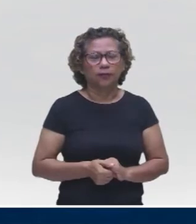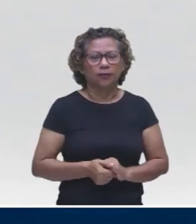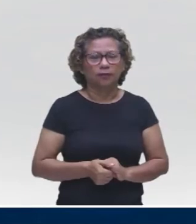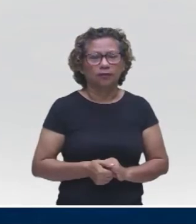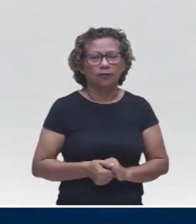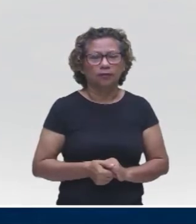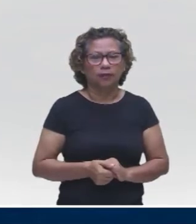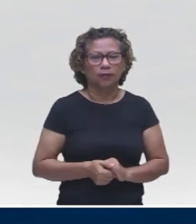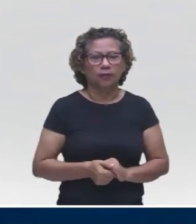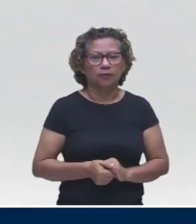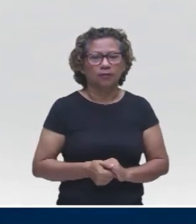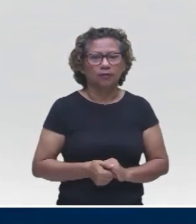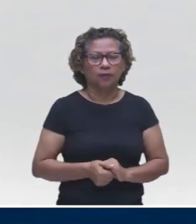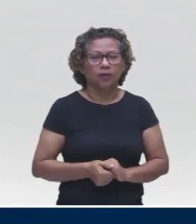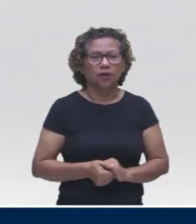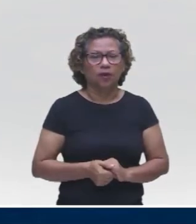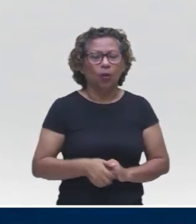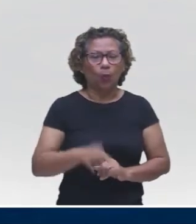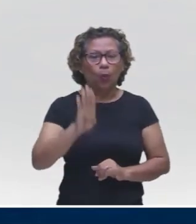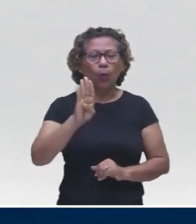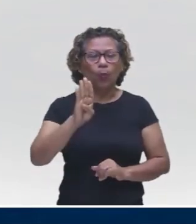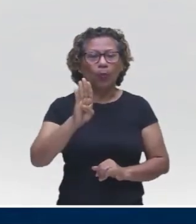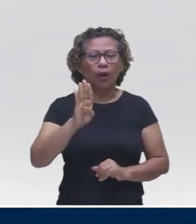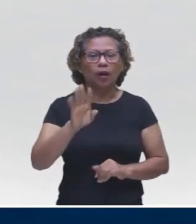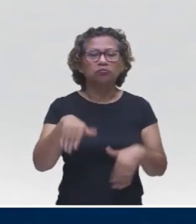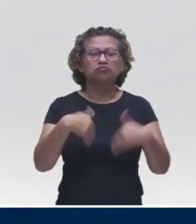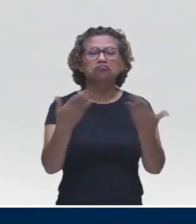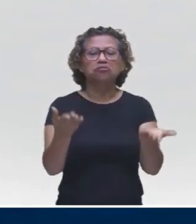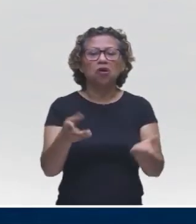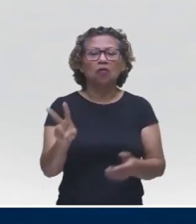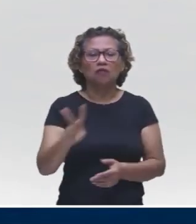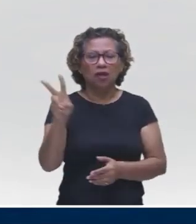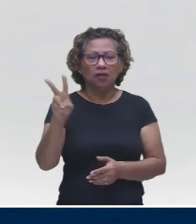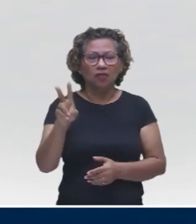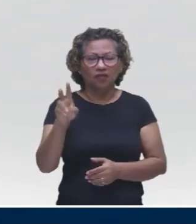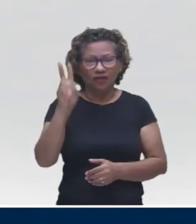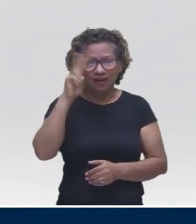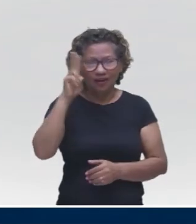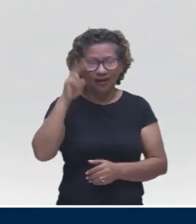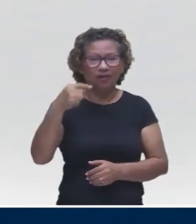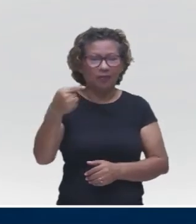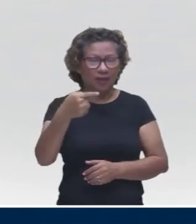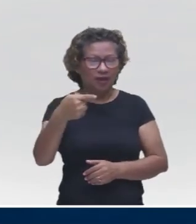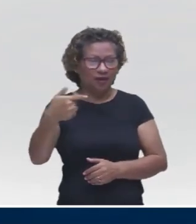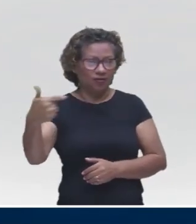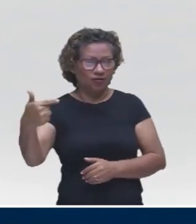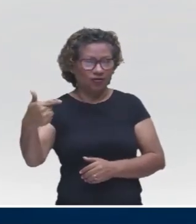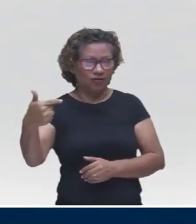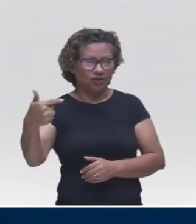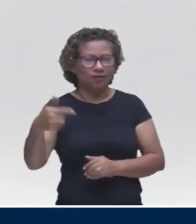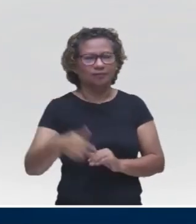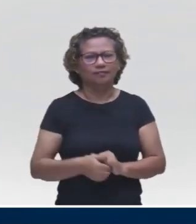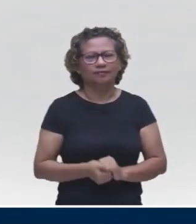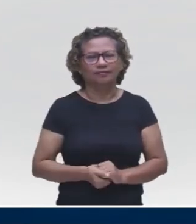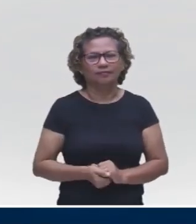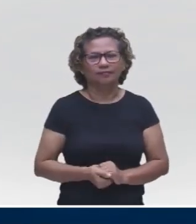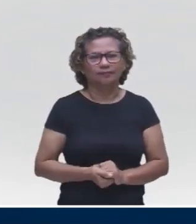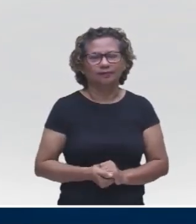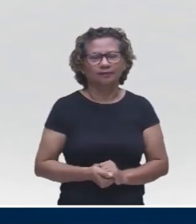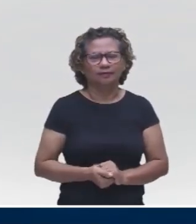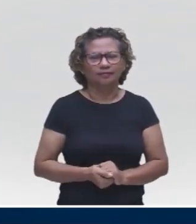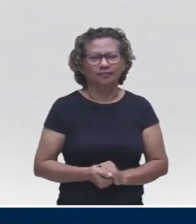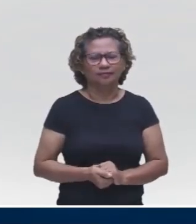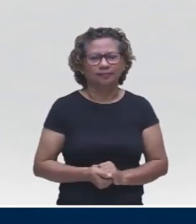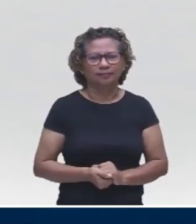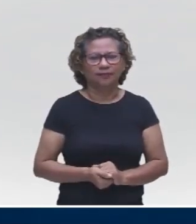X. E o B, quanto é que vale o B? O B vale menos 2, né? Não vou colocar entre parênteses para não fazer aquela